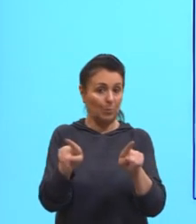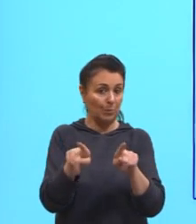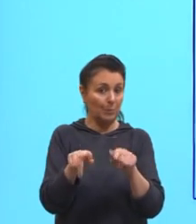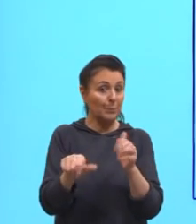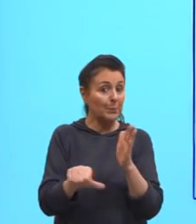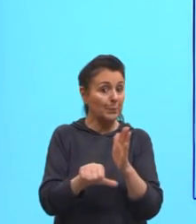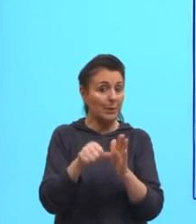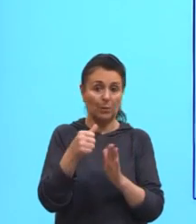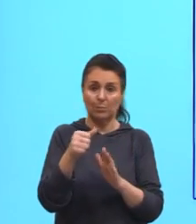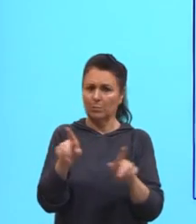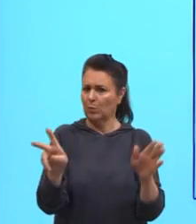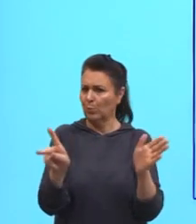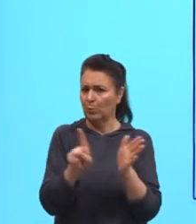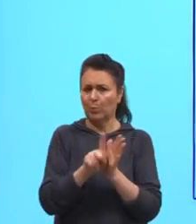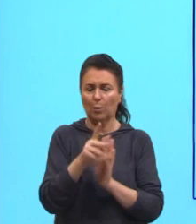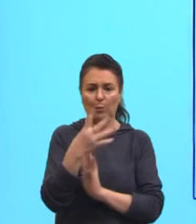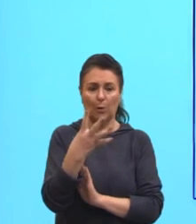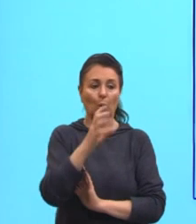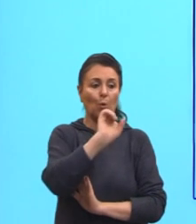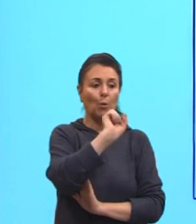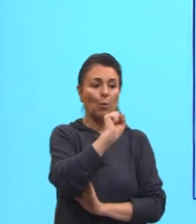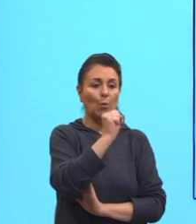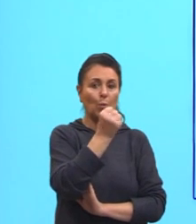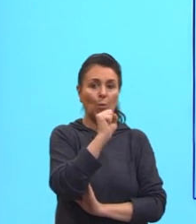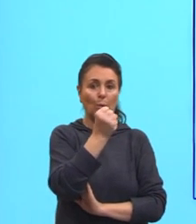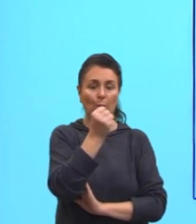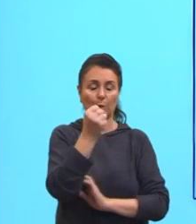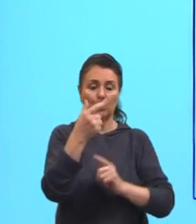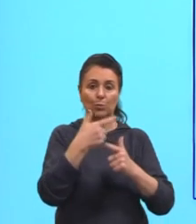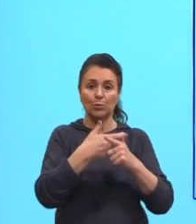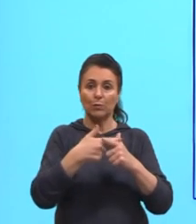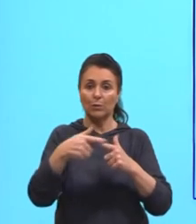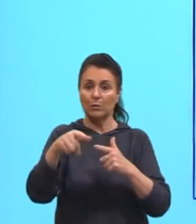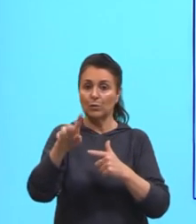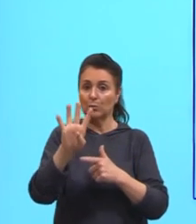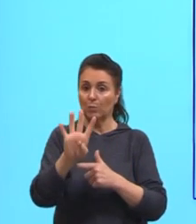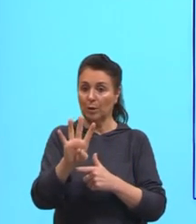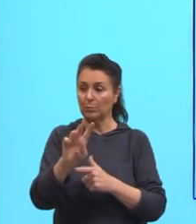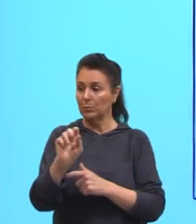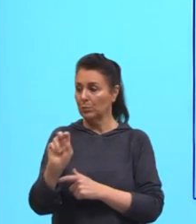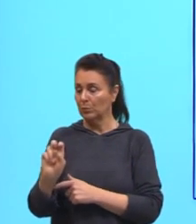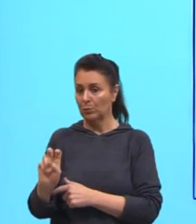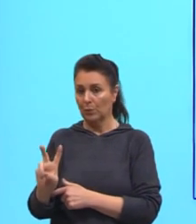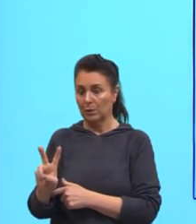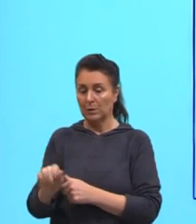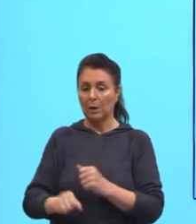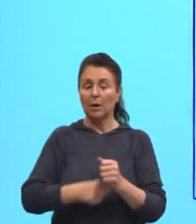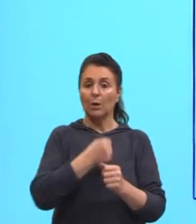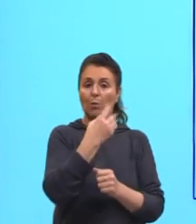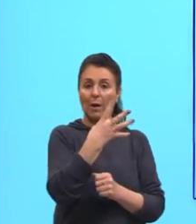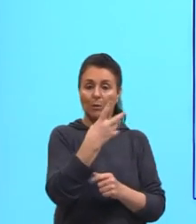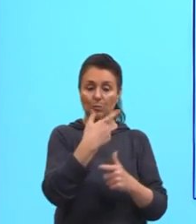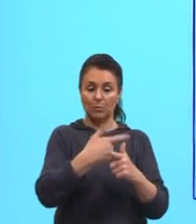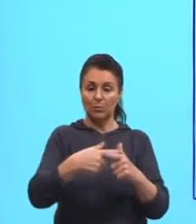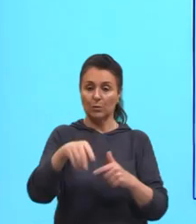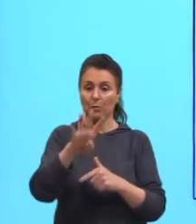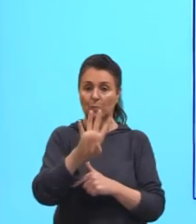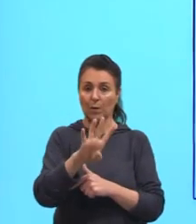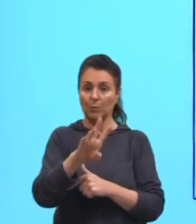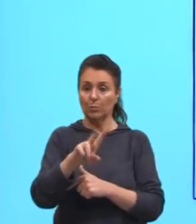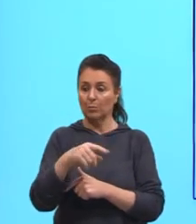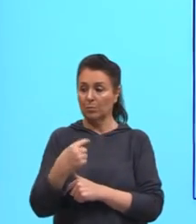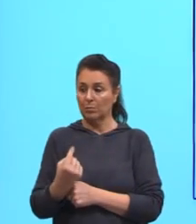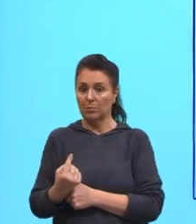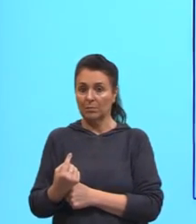ah se nós pegarmos 8 / 4 fica 2 e 4 / 4